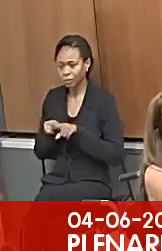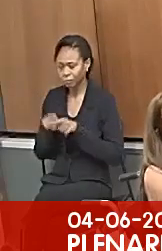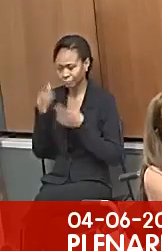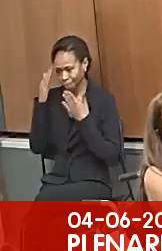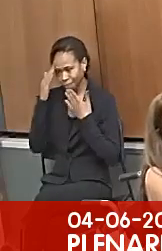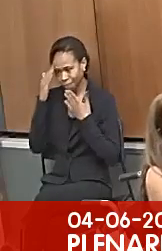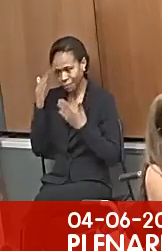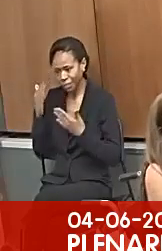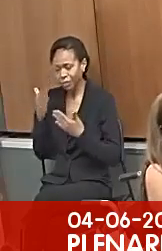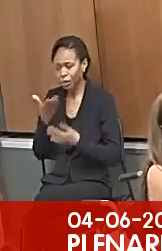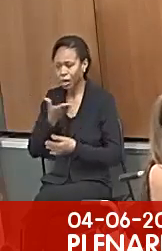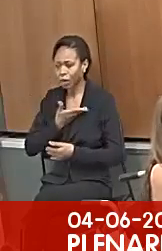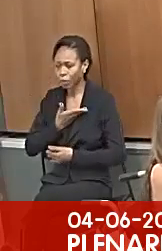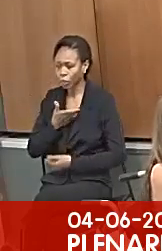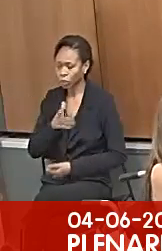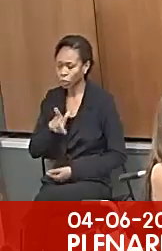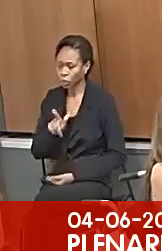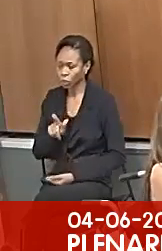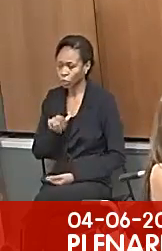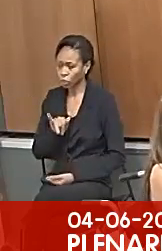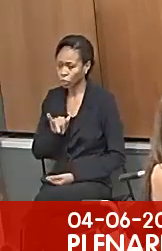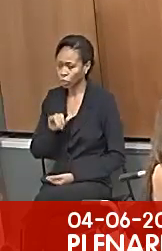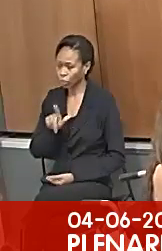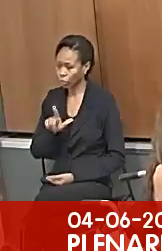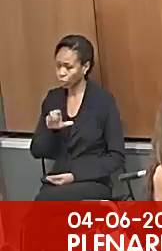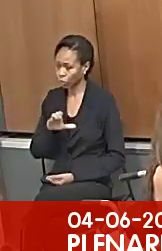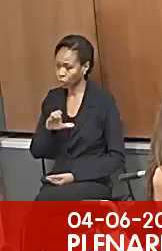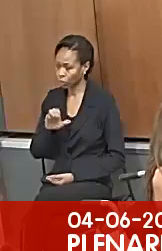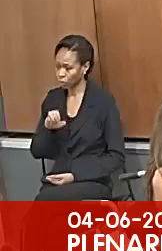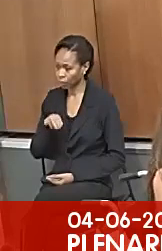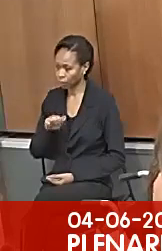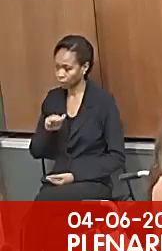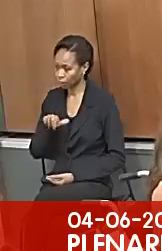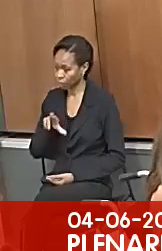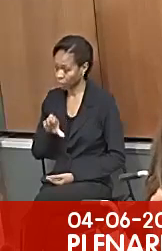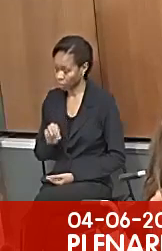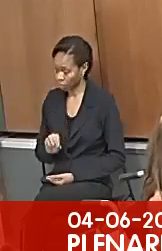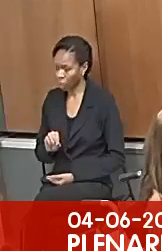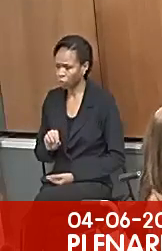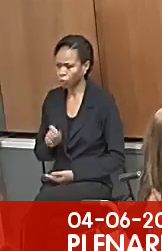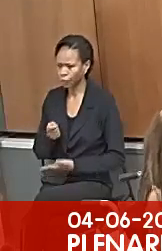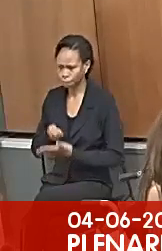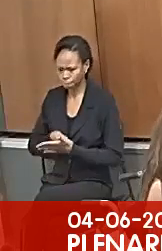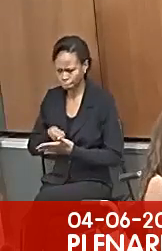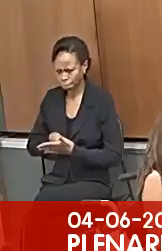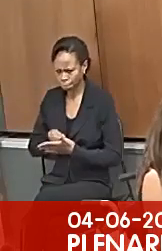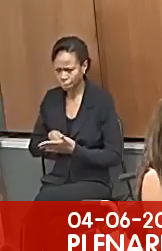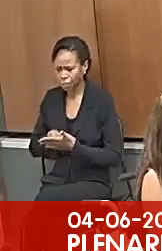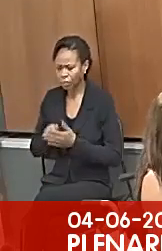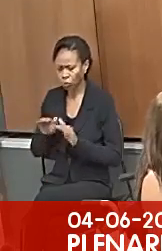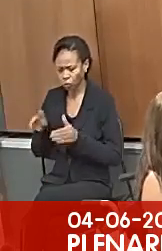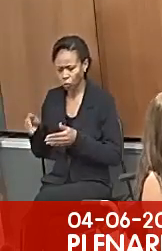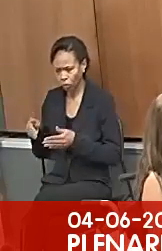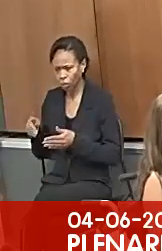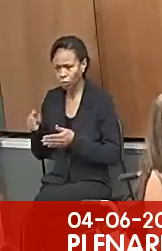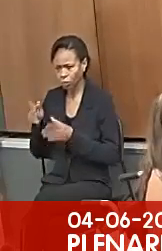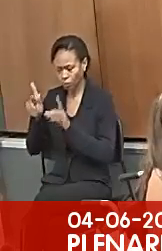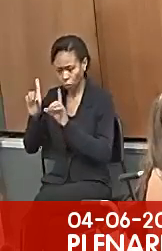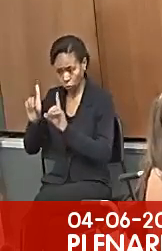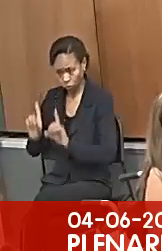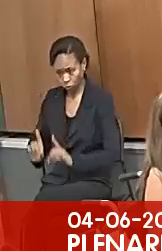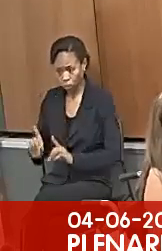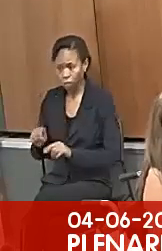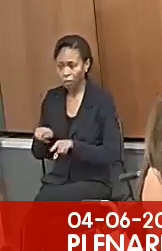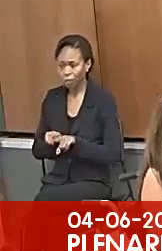também a presença do nosso amigo Juscelmário, um grande guerreiro na causa das pessoas com deficiência. Dona Vilma, sempre